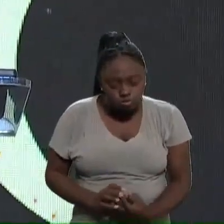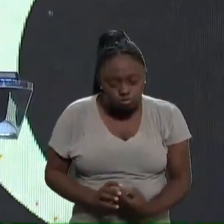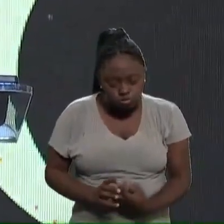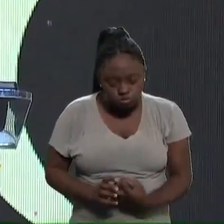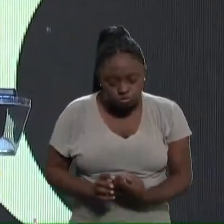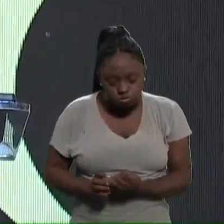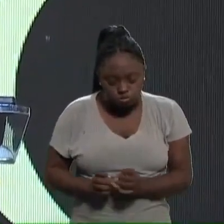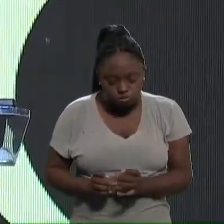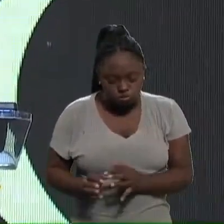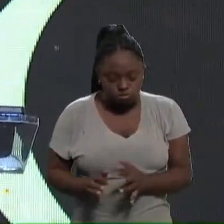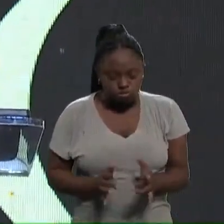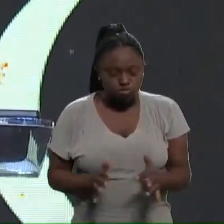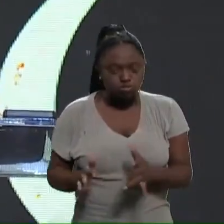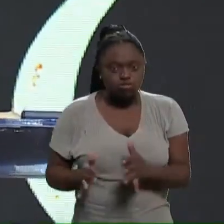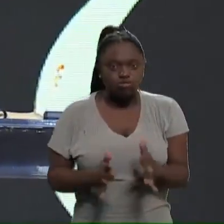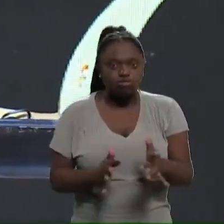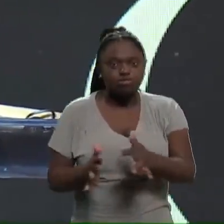seca.